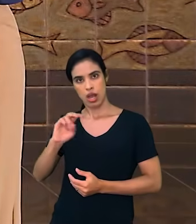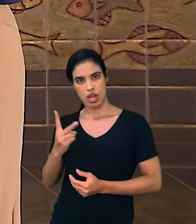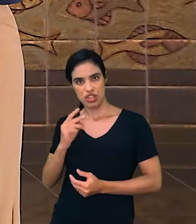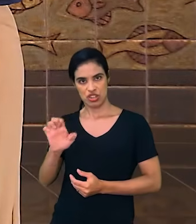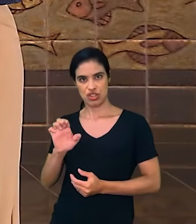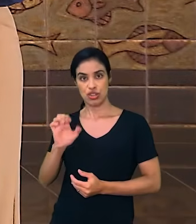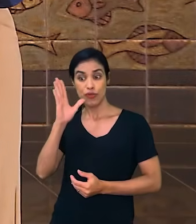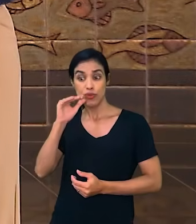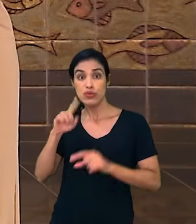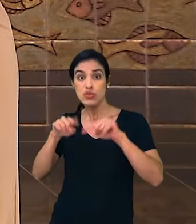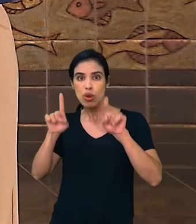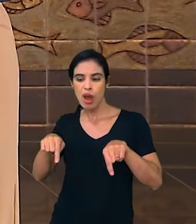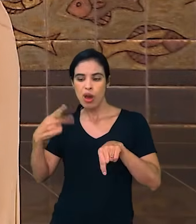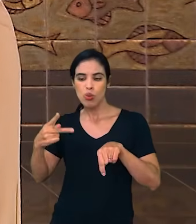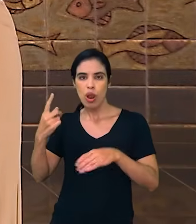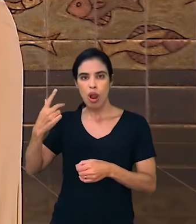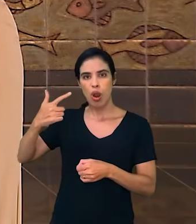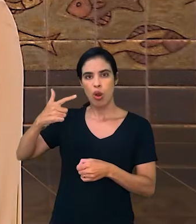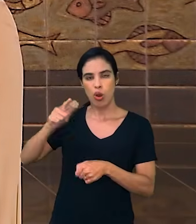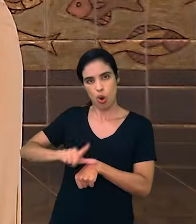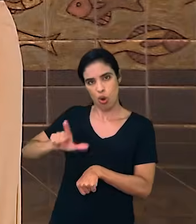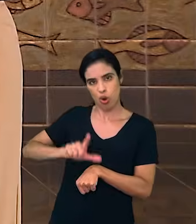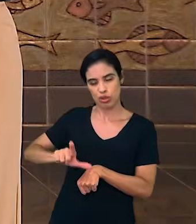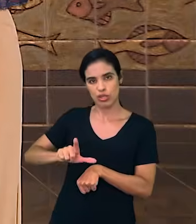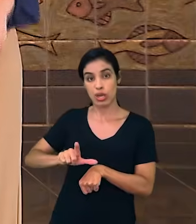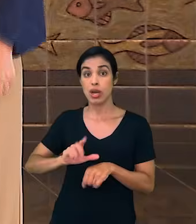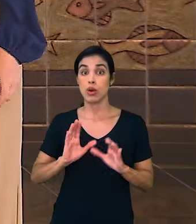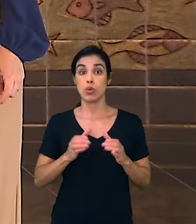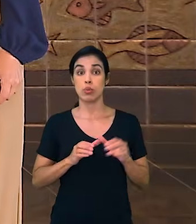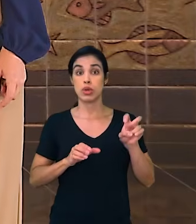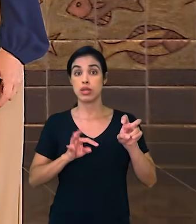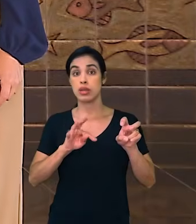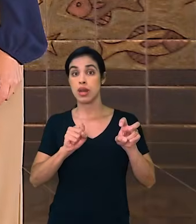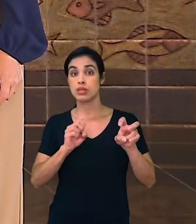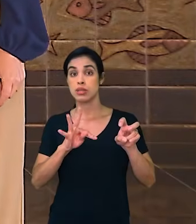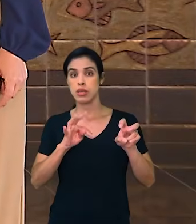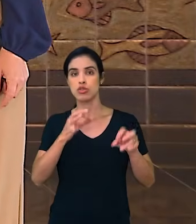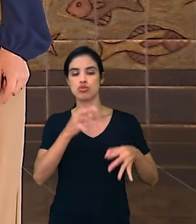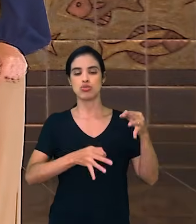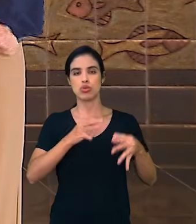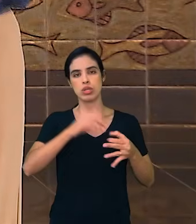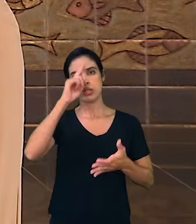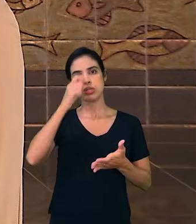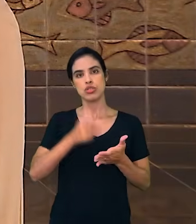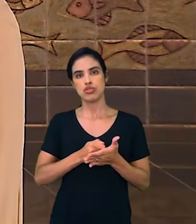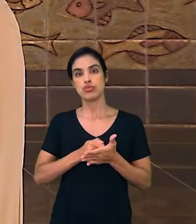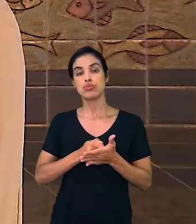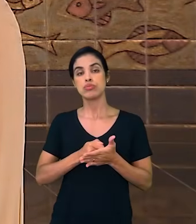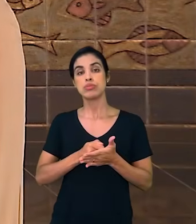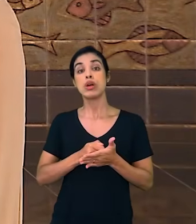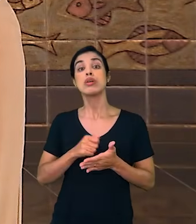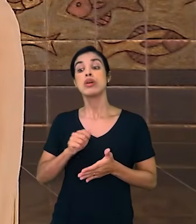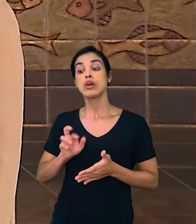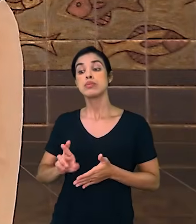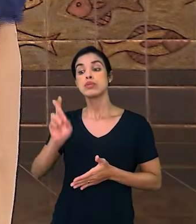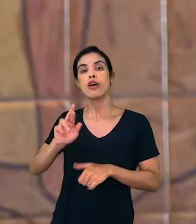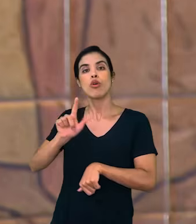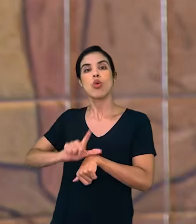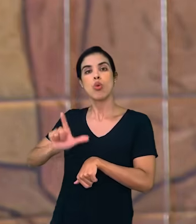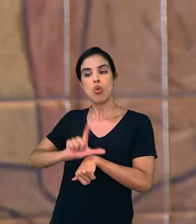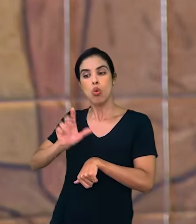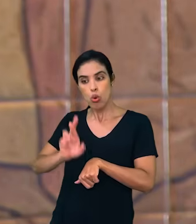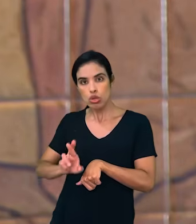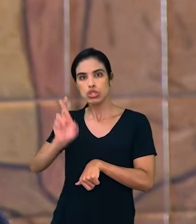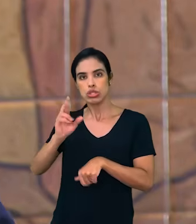das lojas. Para a quinta turma do TST, esta responsabilidade é dos lojistas, que são os empregadores diretos.